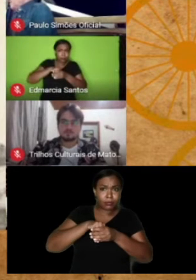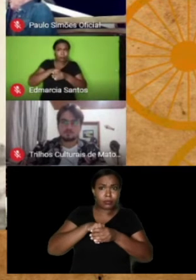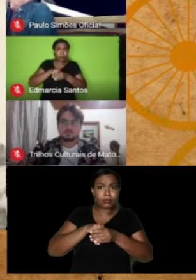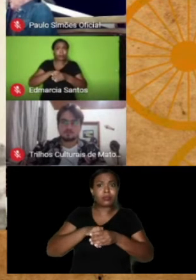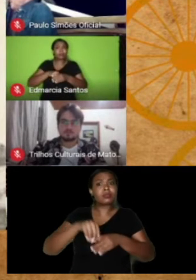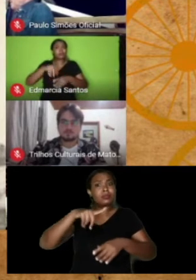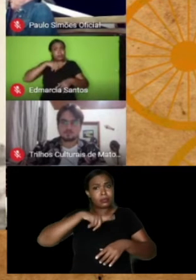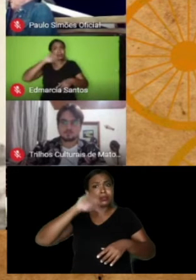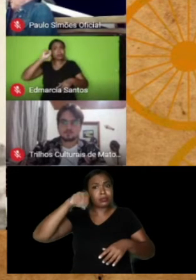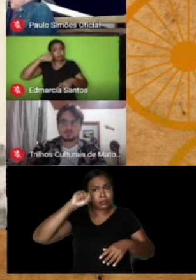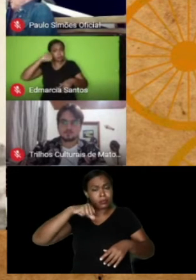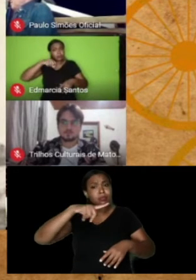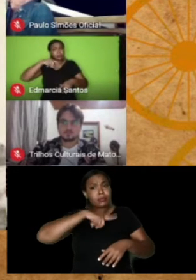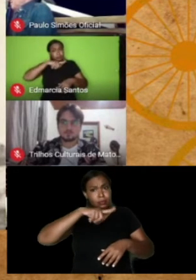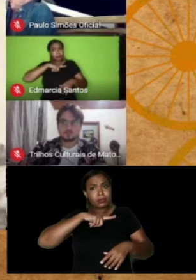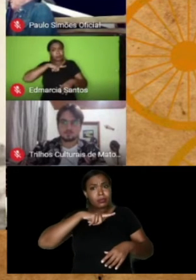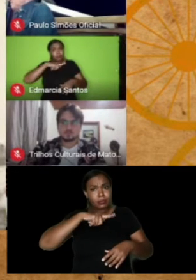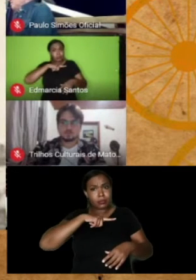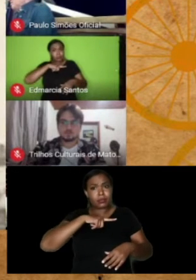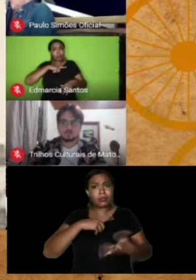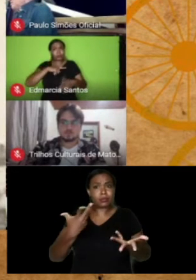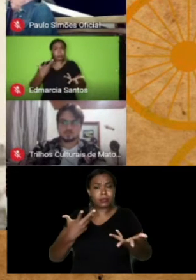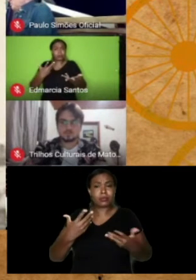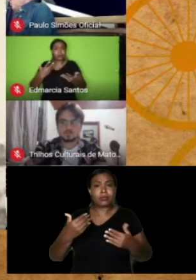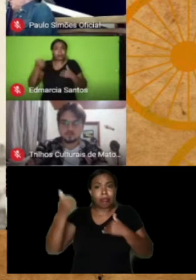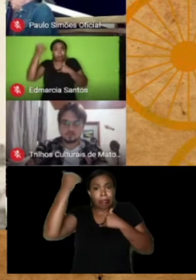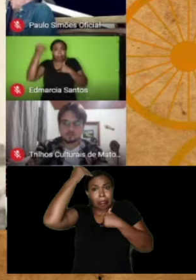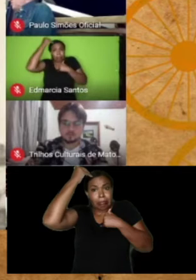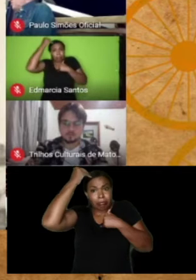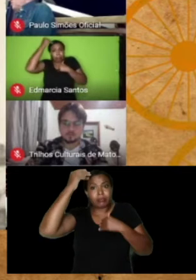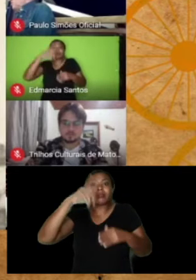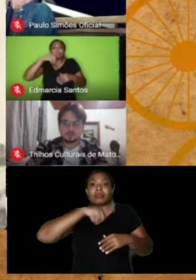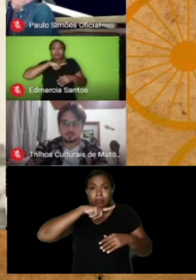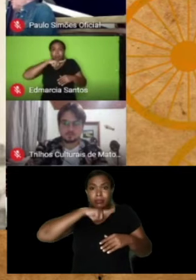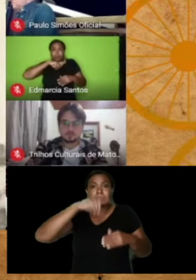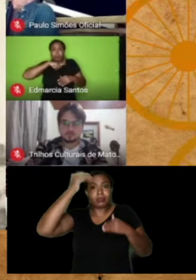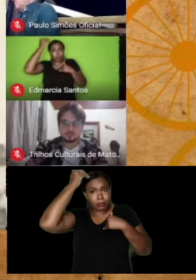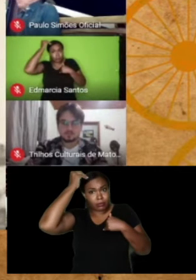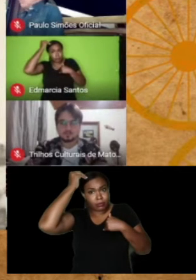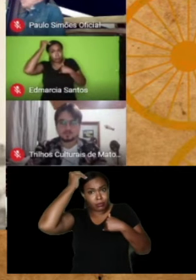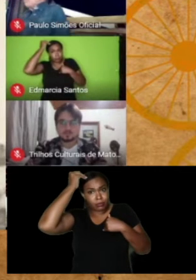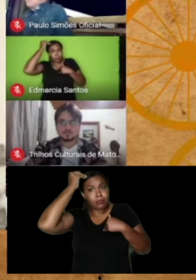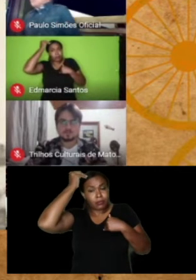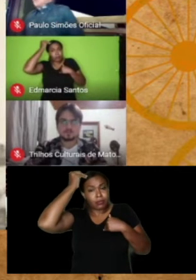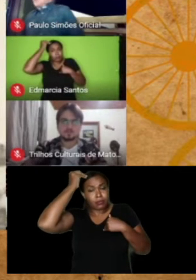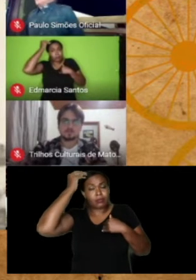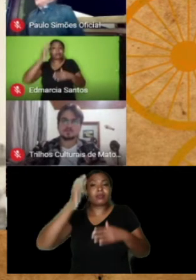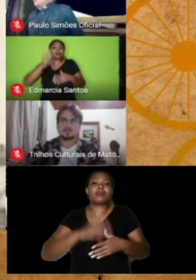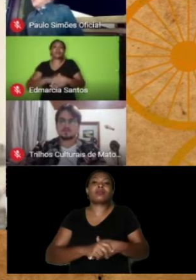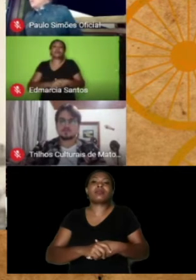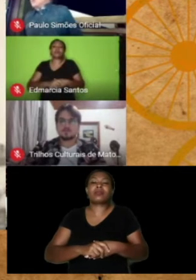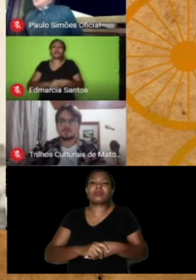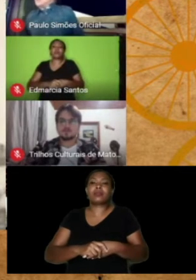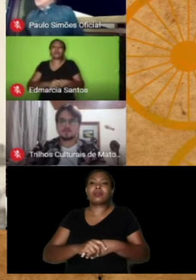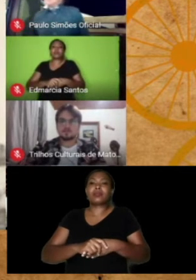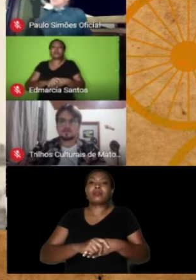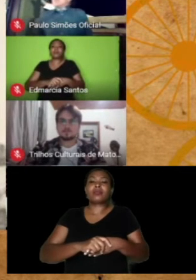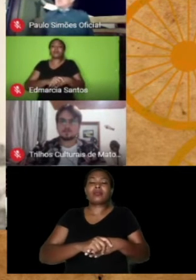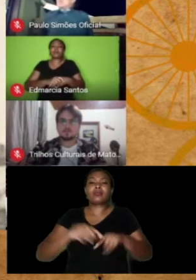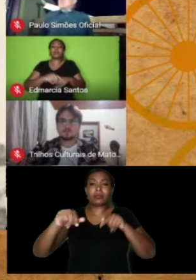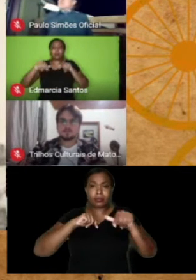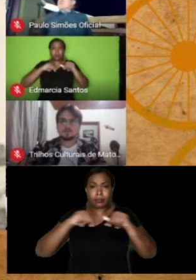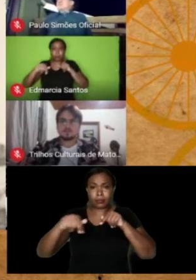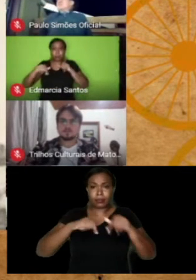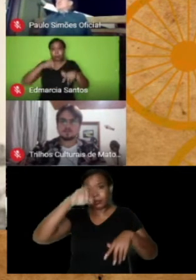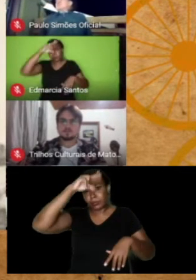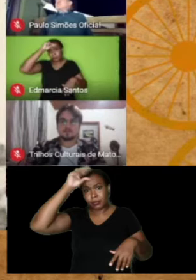gestor público, porque eu tenho que ter a minha culpa como gestor público também, né? E